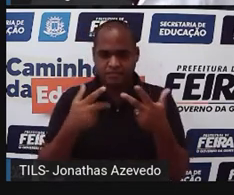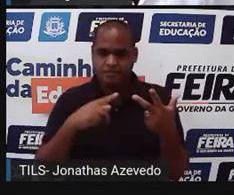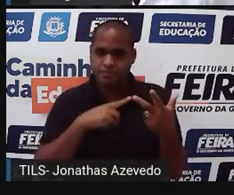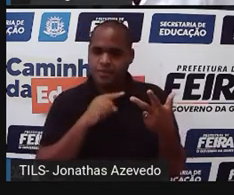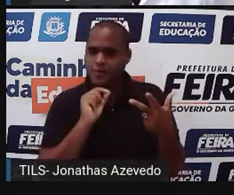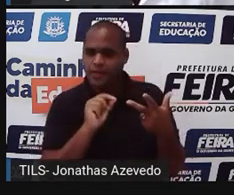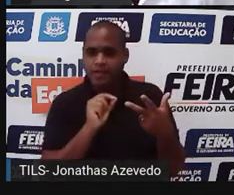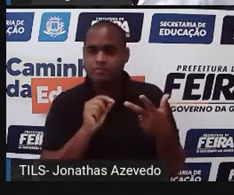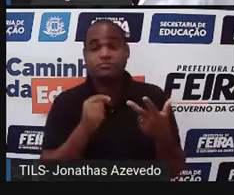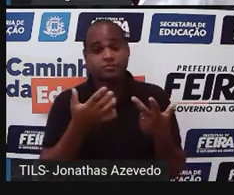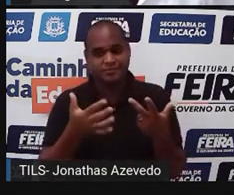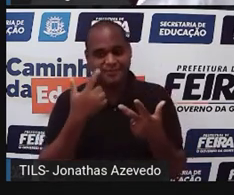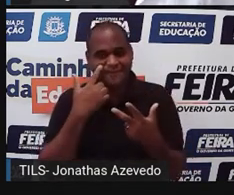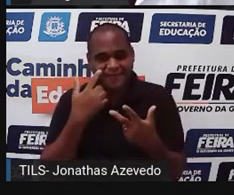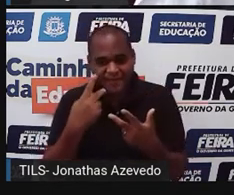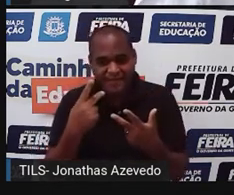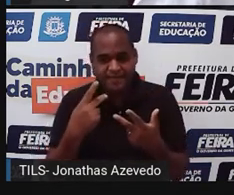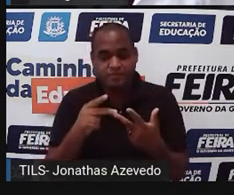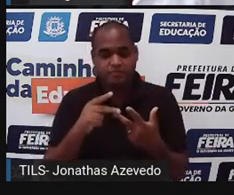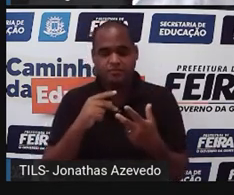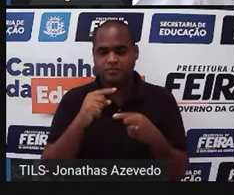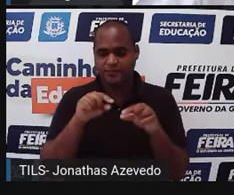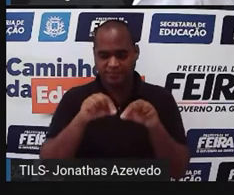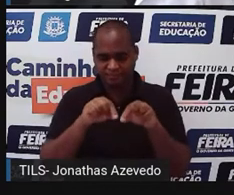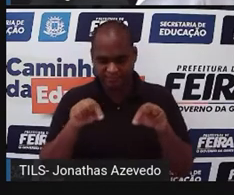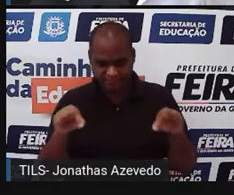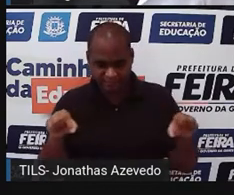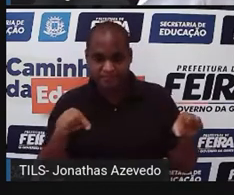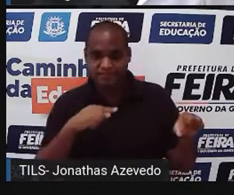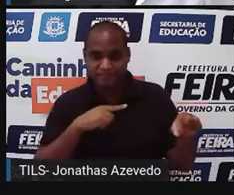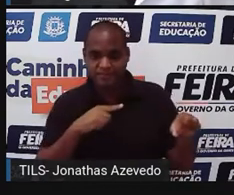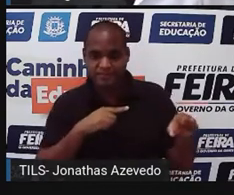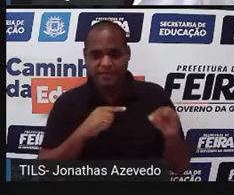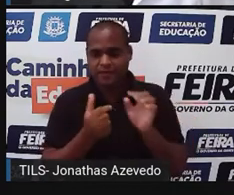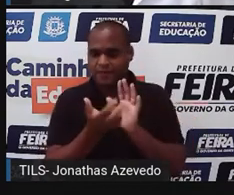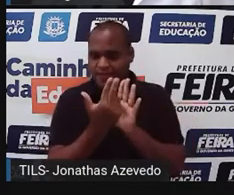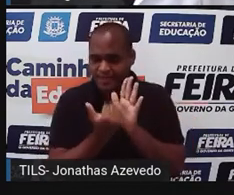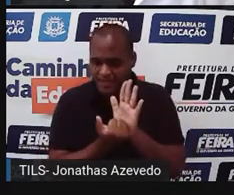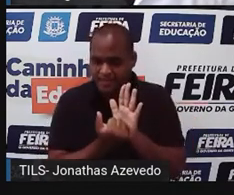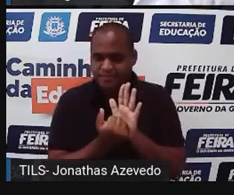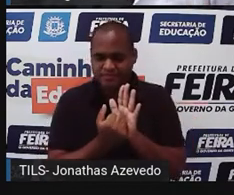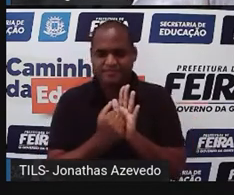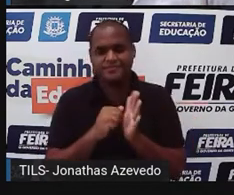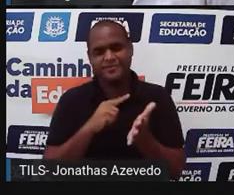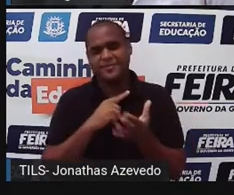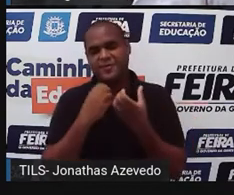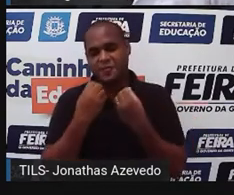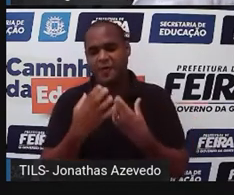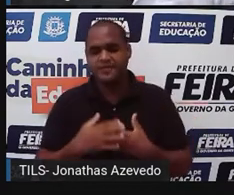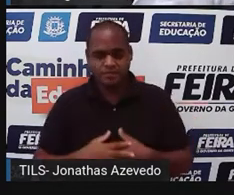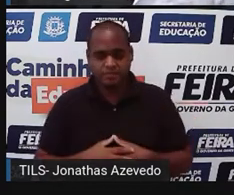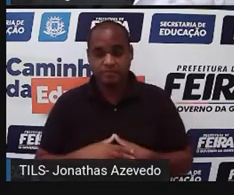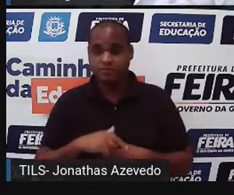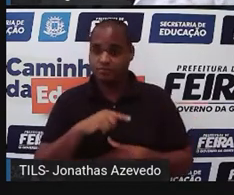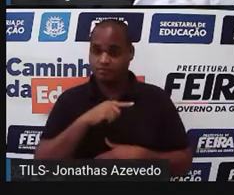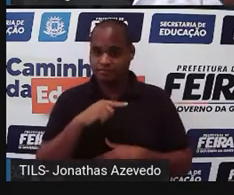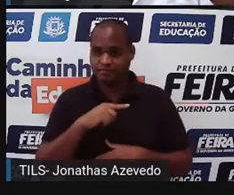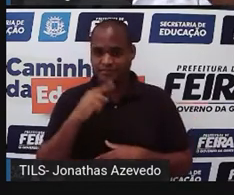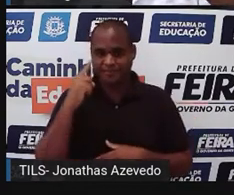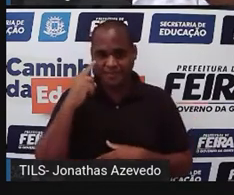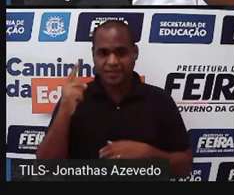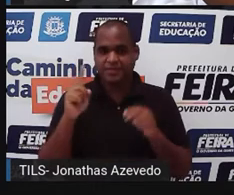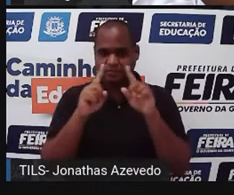retângulo e vai passar essa diagonal Você vai desenhar essa diagonal né eu tenho aqui o